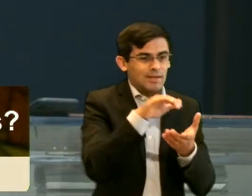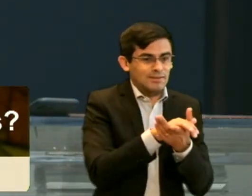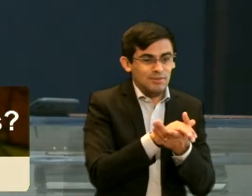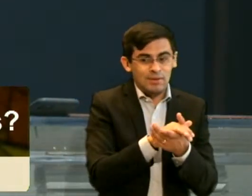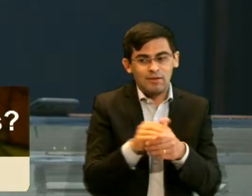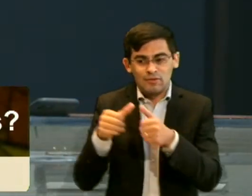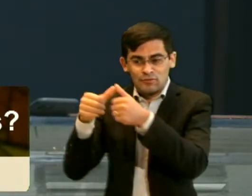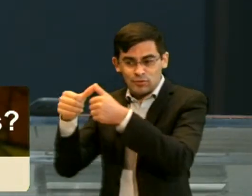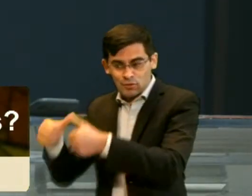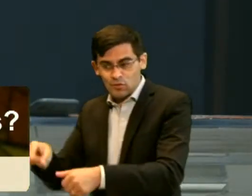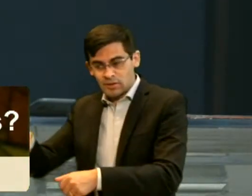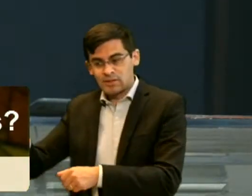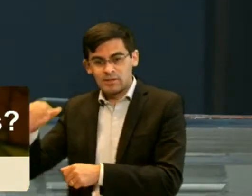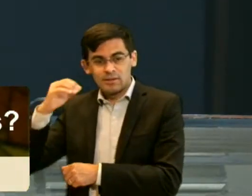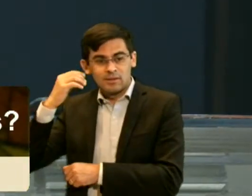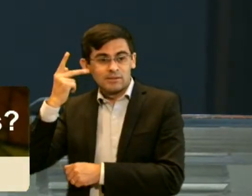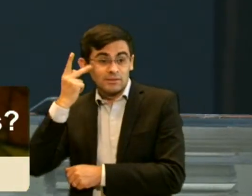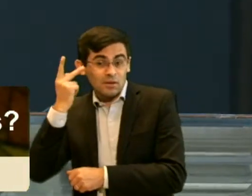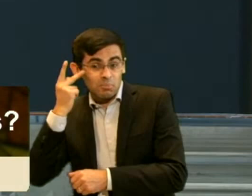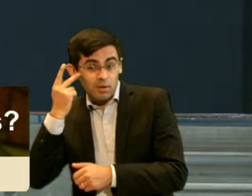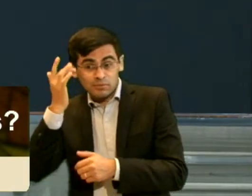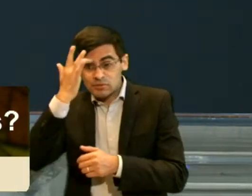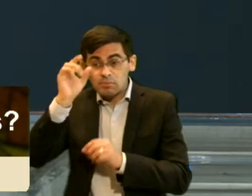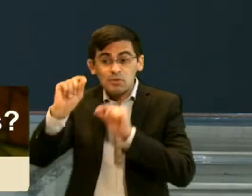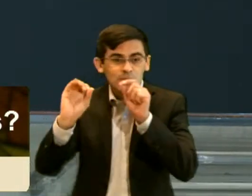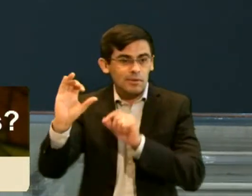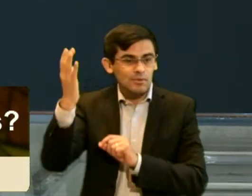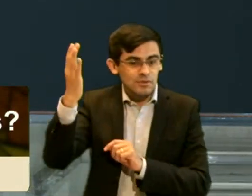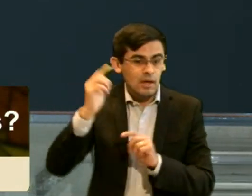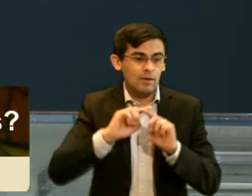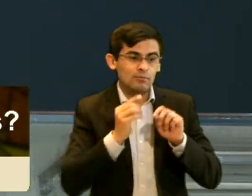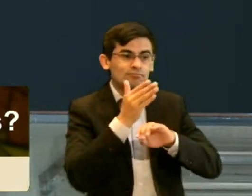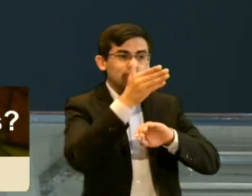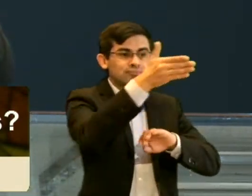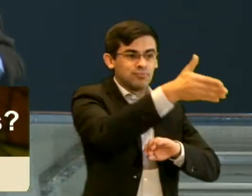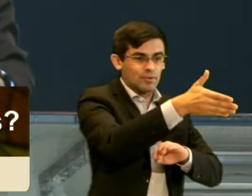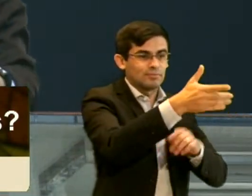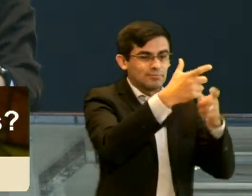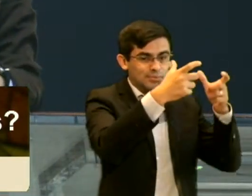Israel sozinha. Ela ficou em São Paulo sem saber o que ia acontecer.